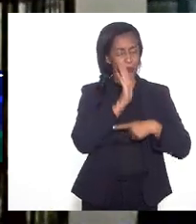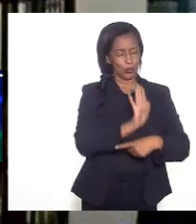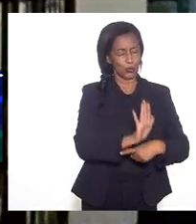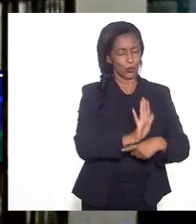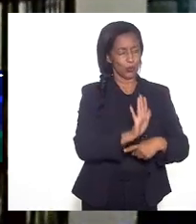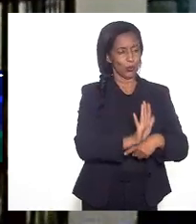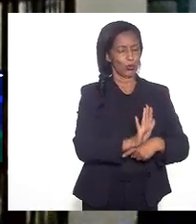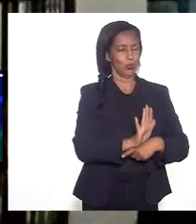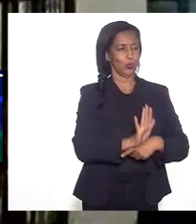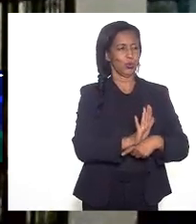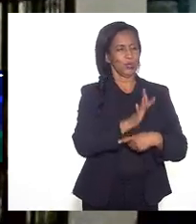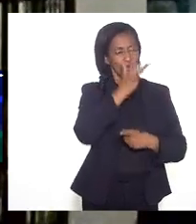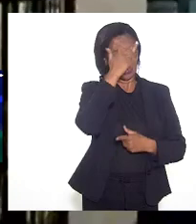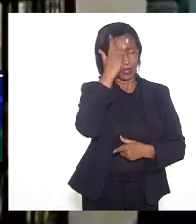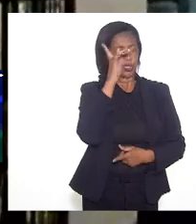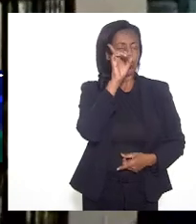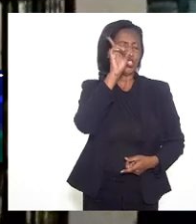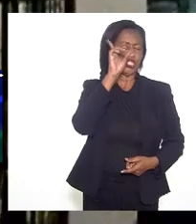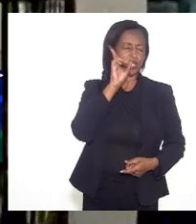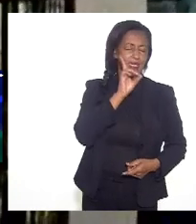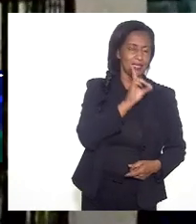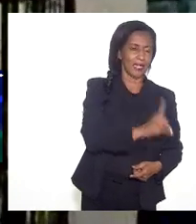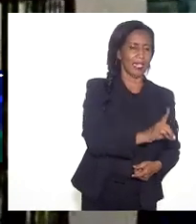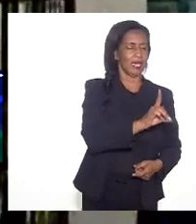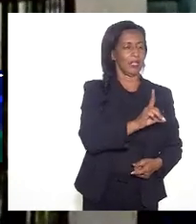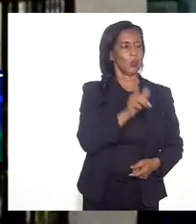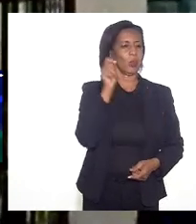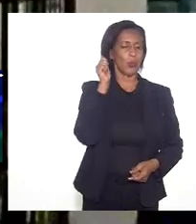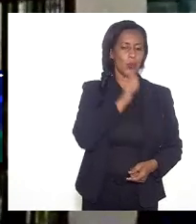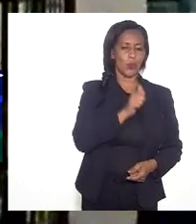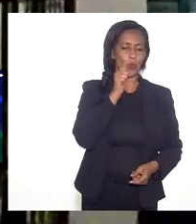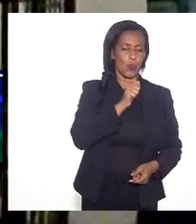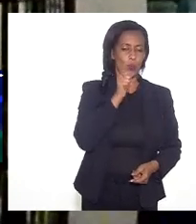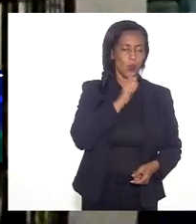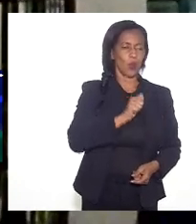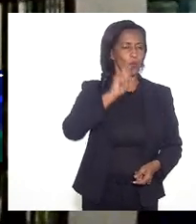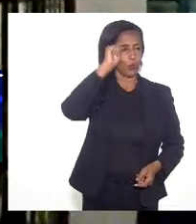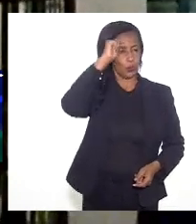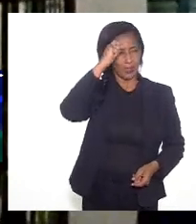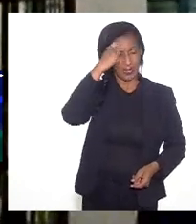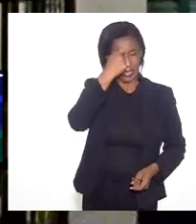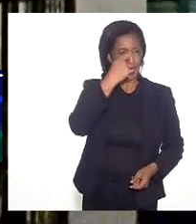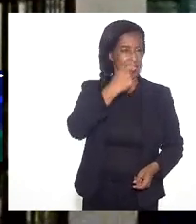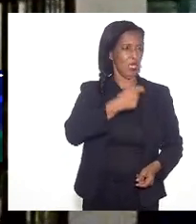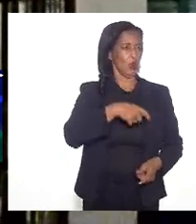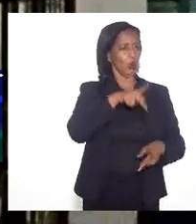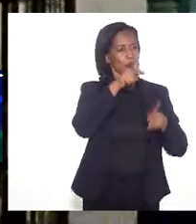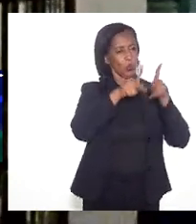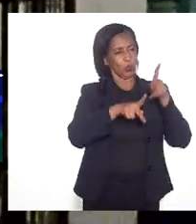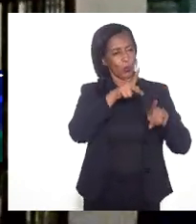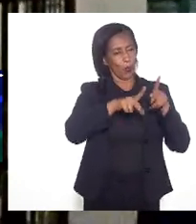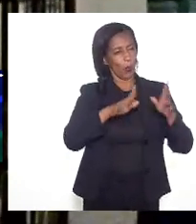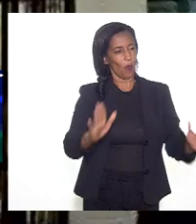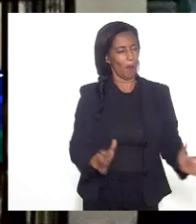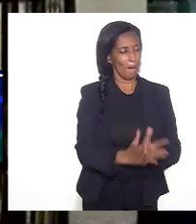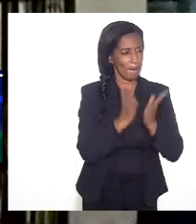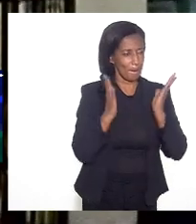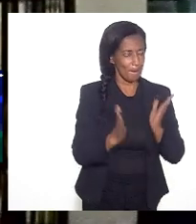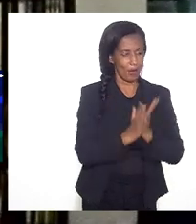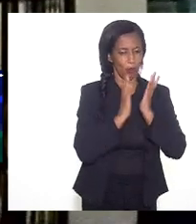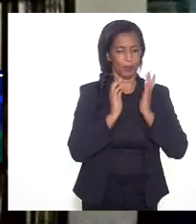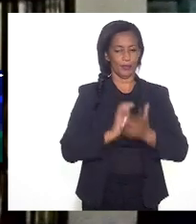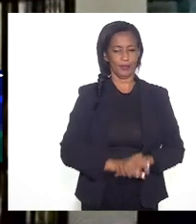dos legítimos direitos das mulheres, dos negros e dos povos de periferia.